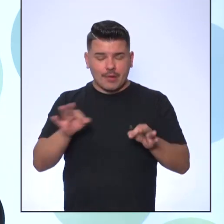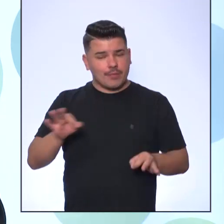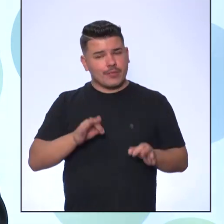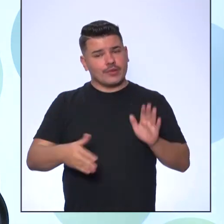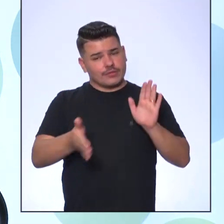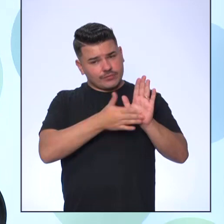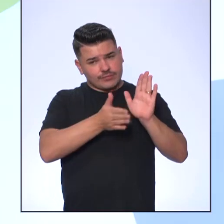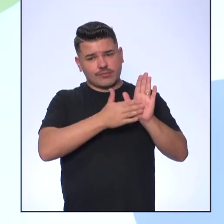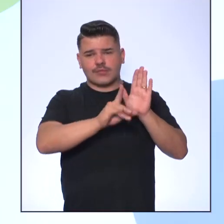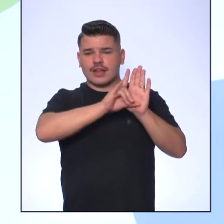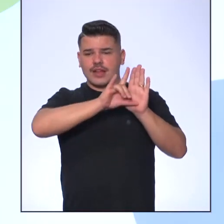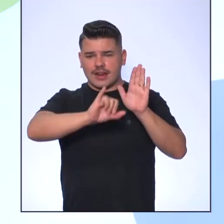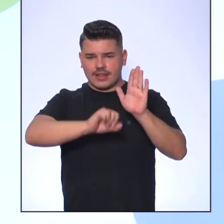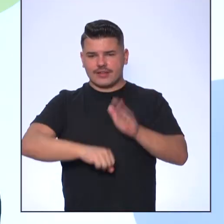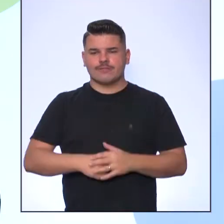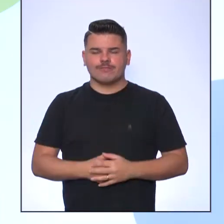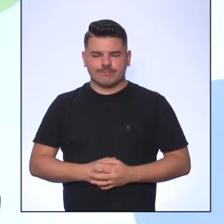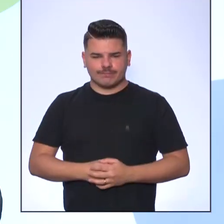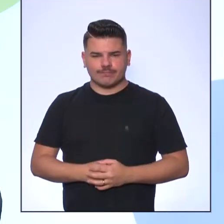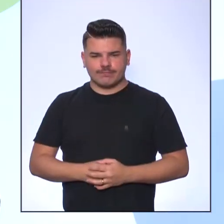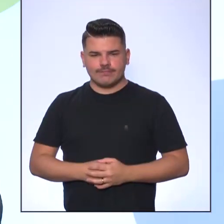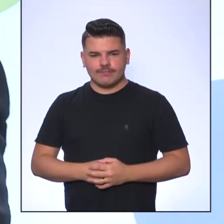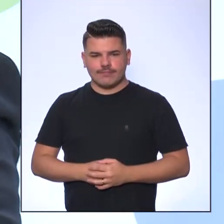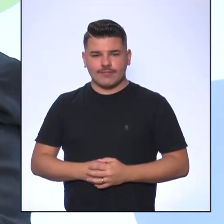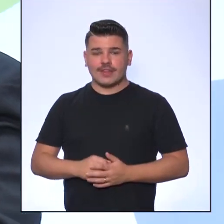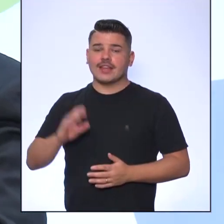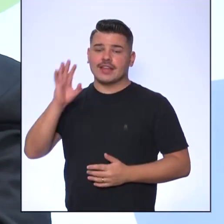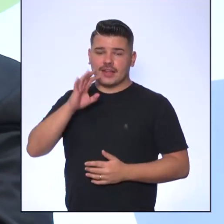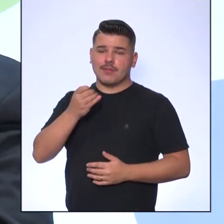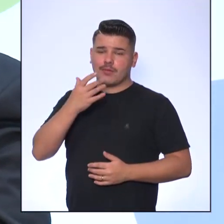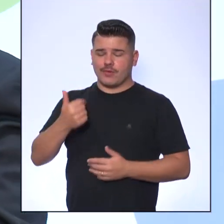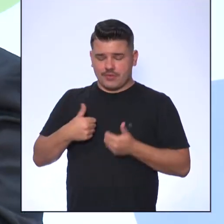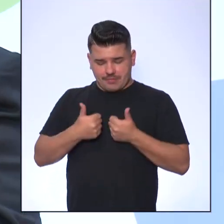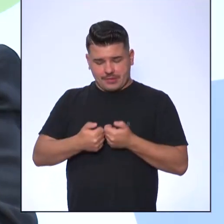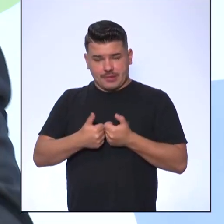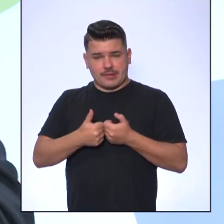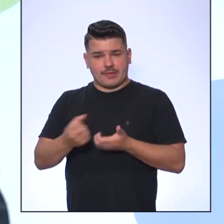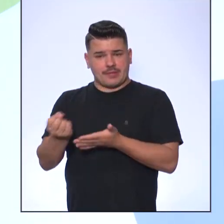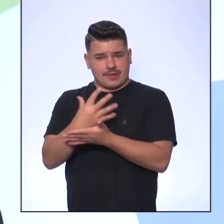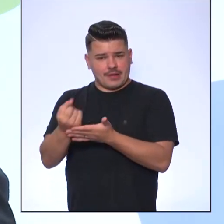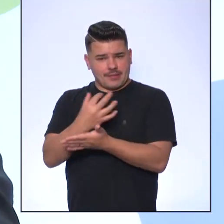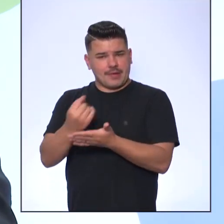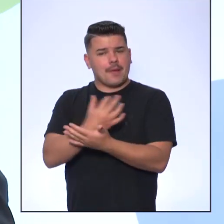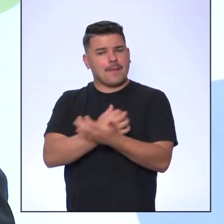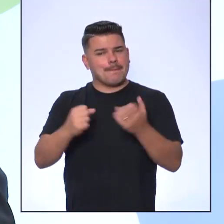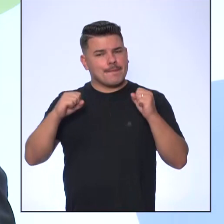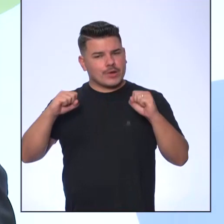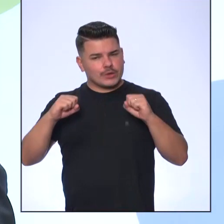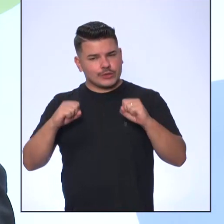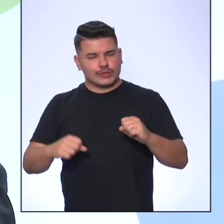lei. Isso é muito bacana. Eu quero voltar aqui para as perguntas.